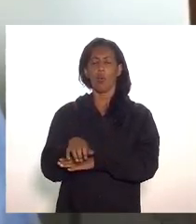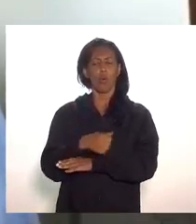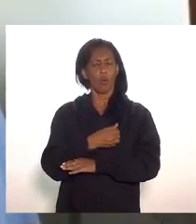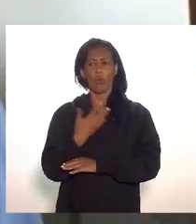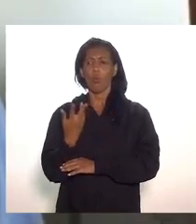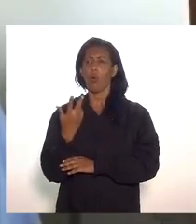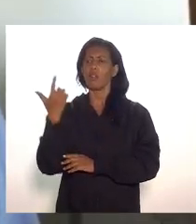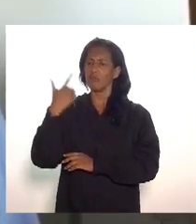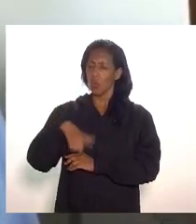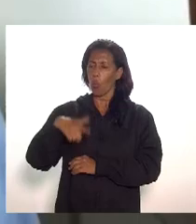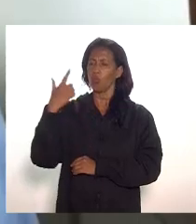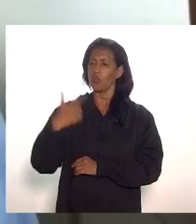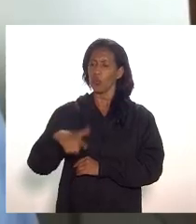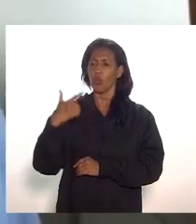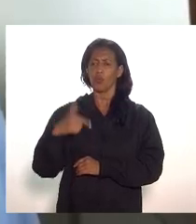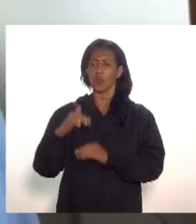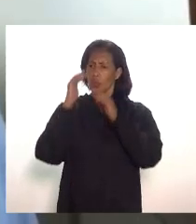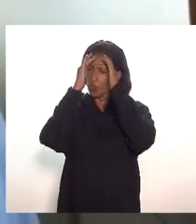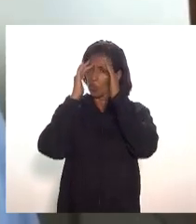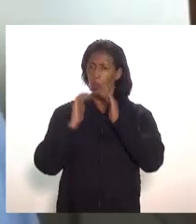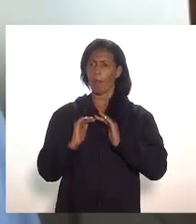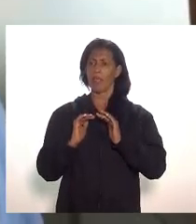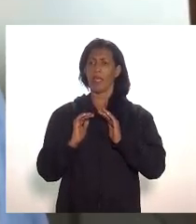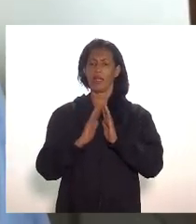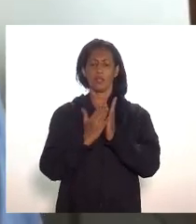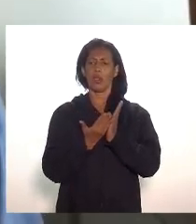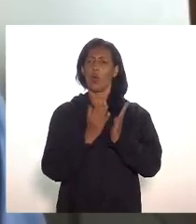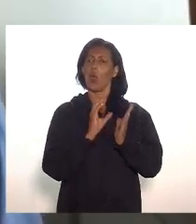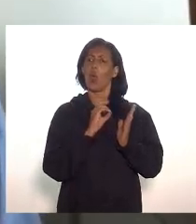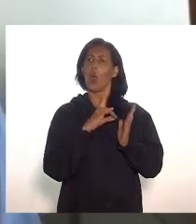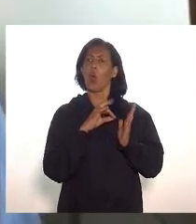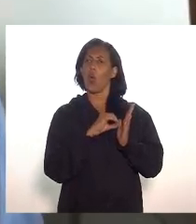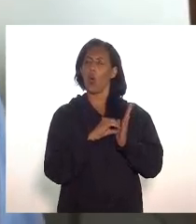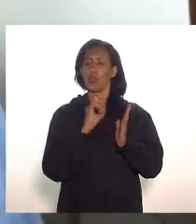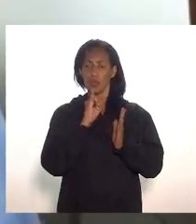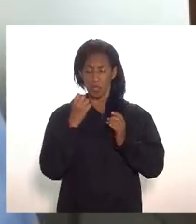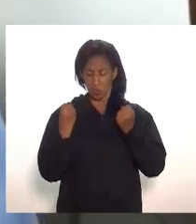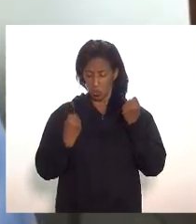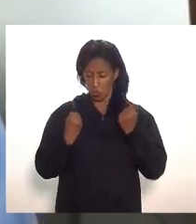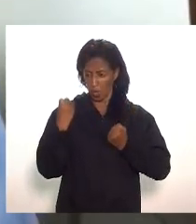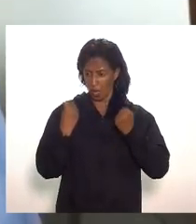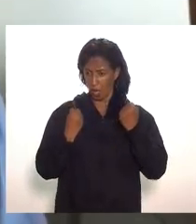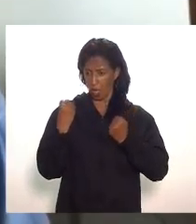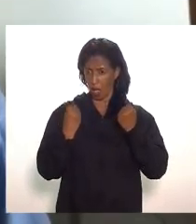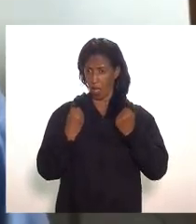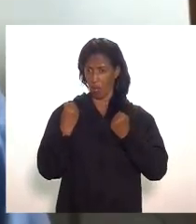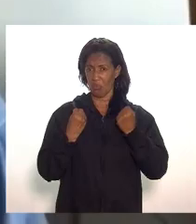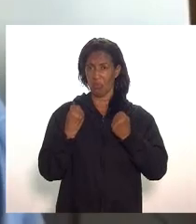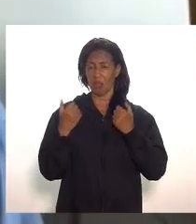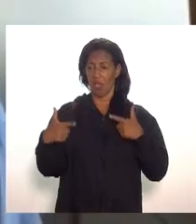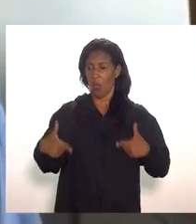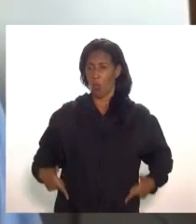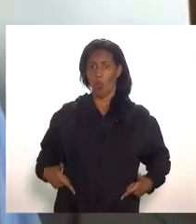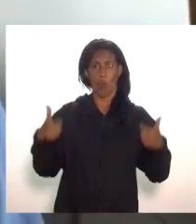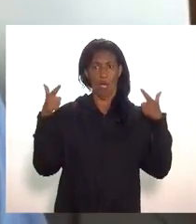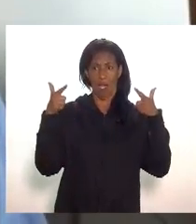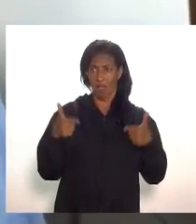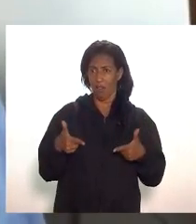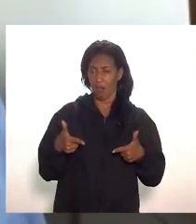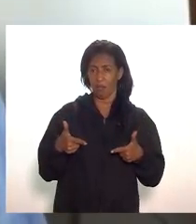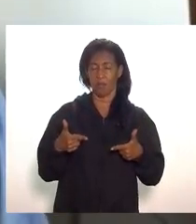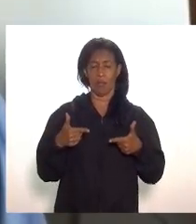que estiverem desrespeitando o Código Penal. Se um veículo está trafegando, levando armas,